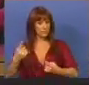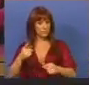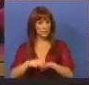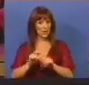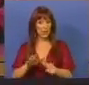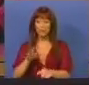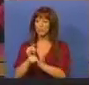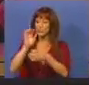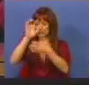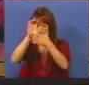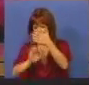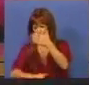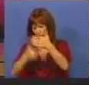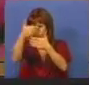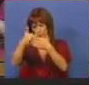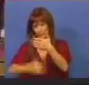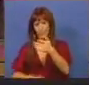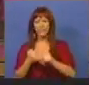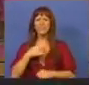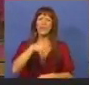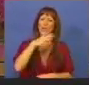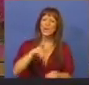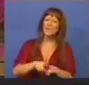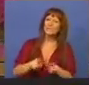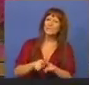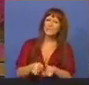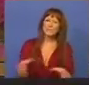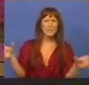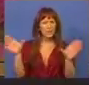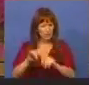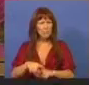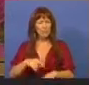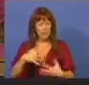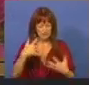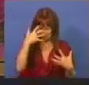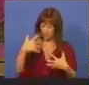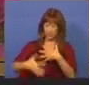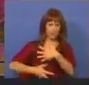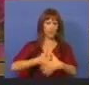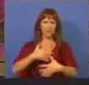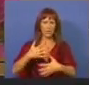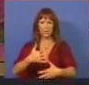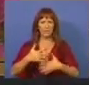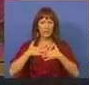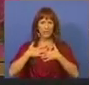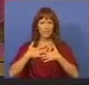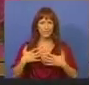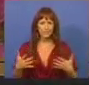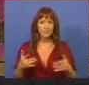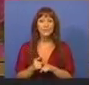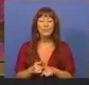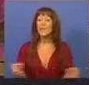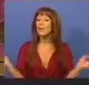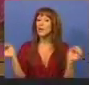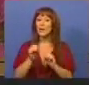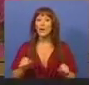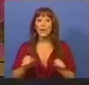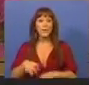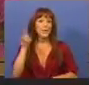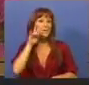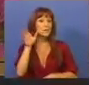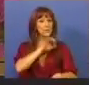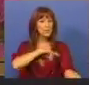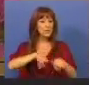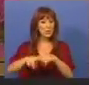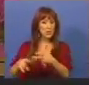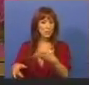pelo resto do texto, eu diria que são ainda mais perturbantes. Que ninguém, senhoras e